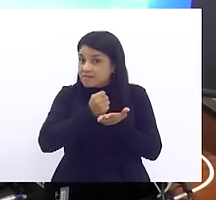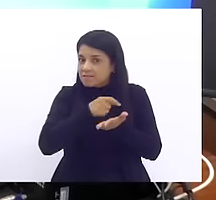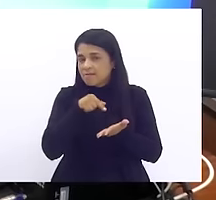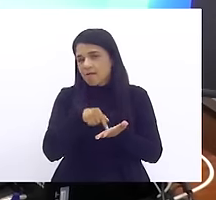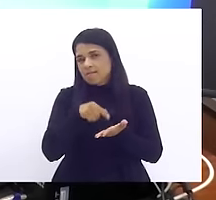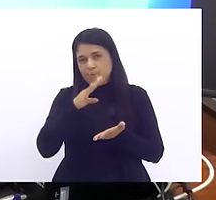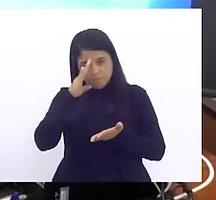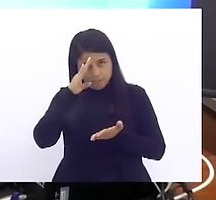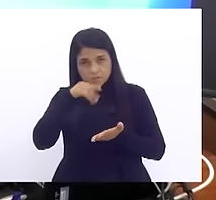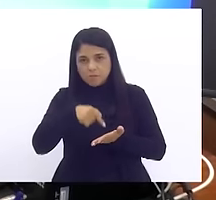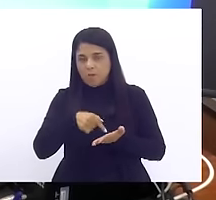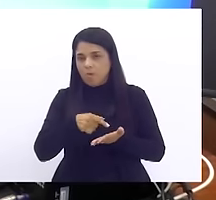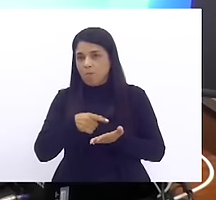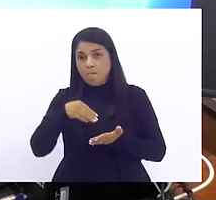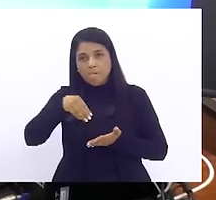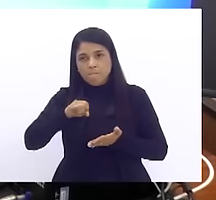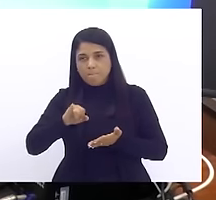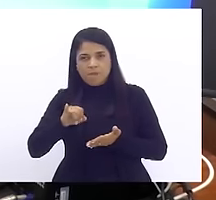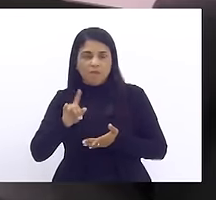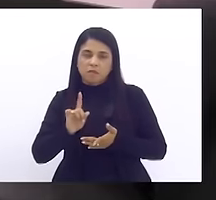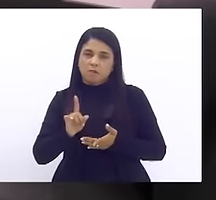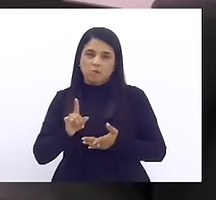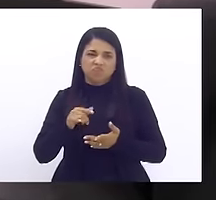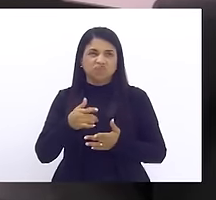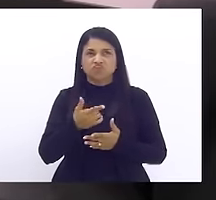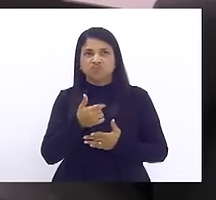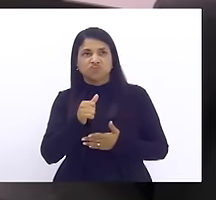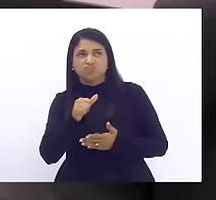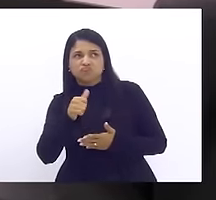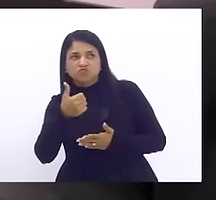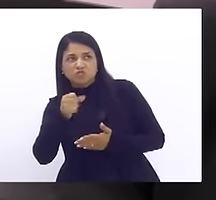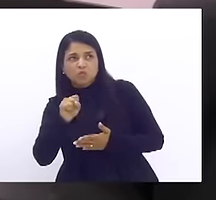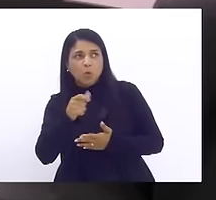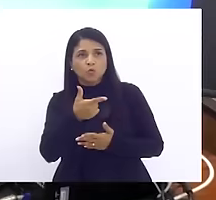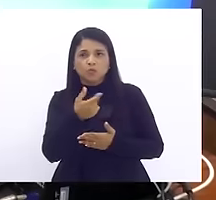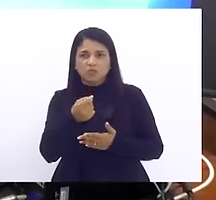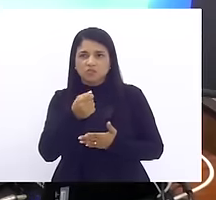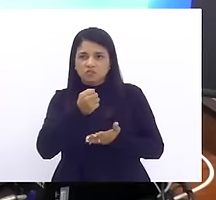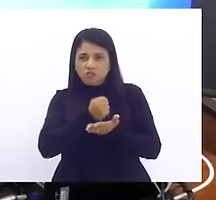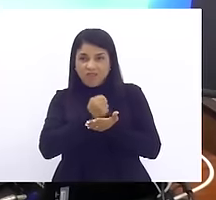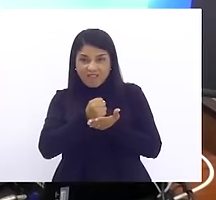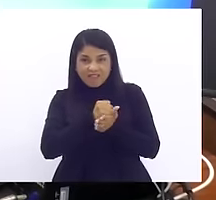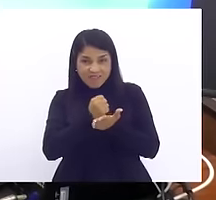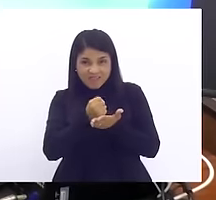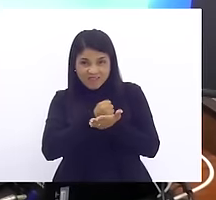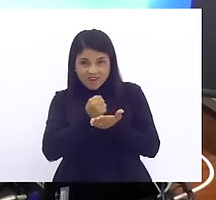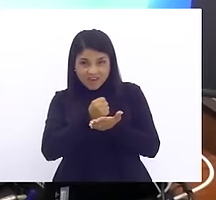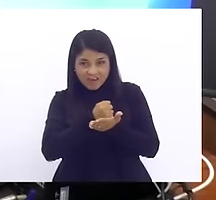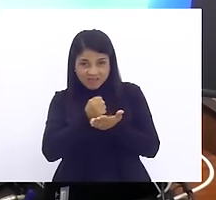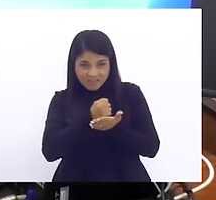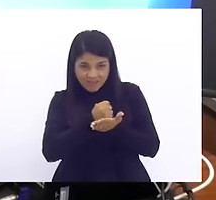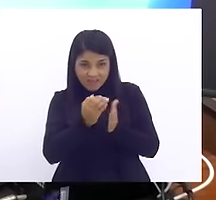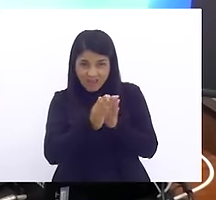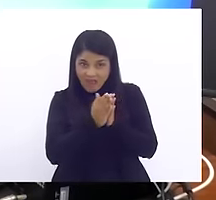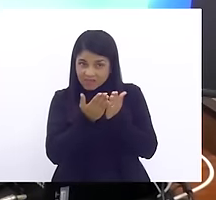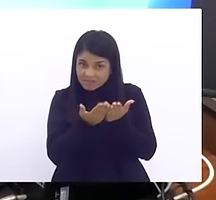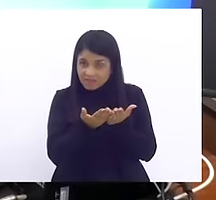18 a 30 funcionários 18 20 todos têm